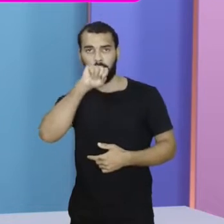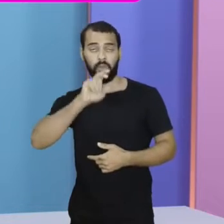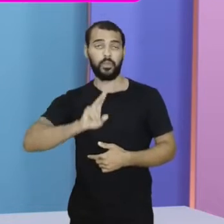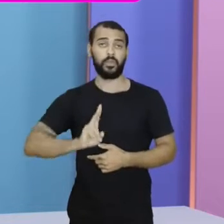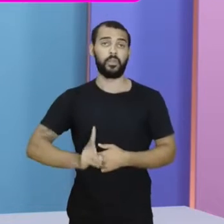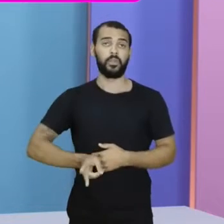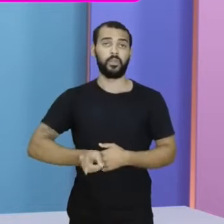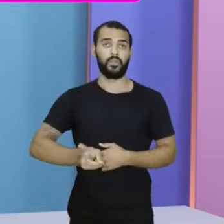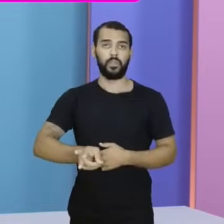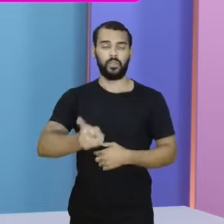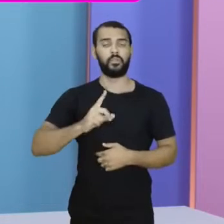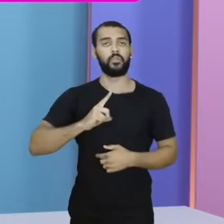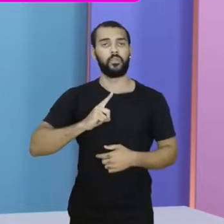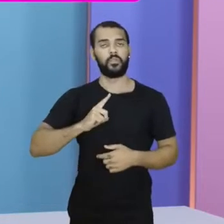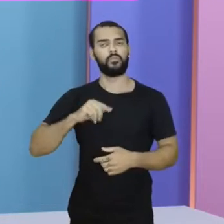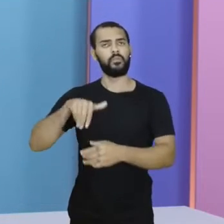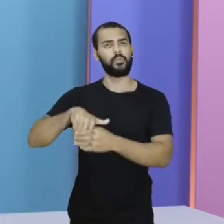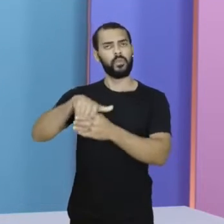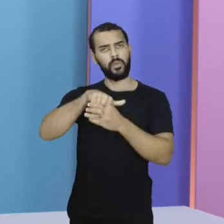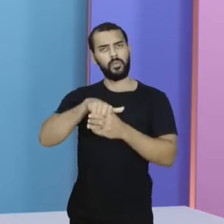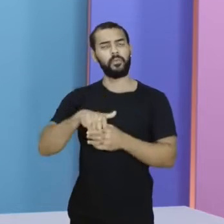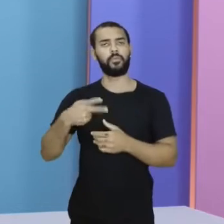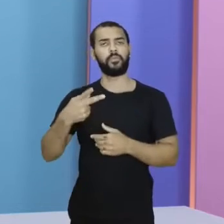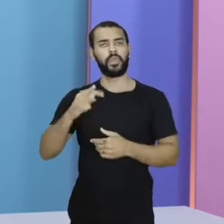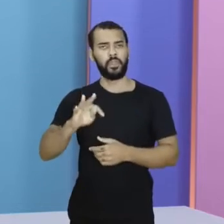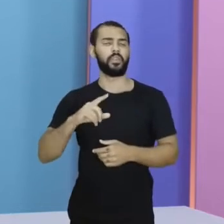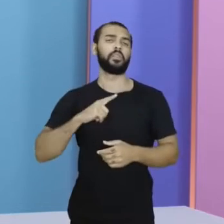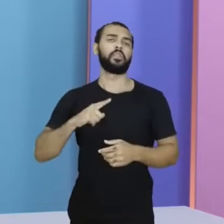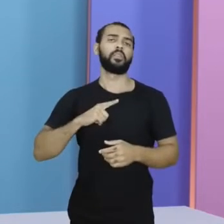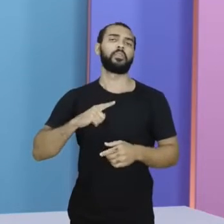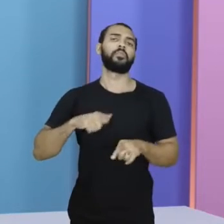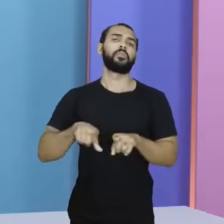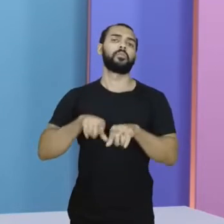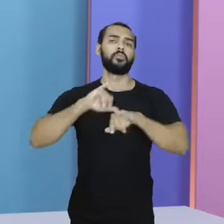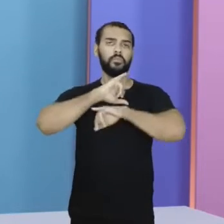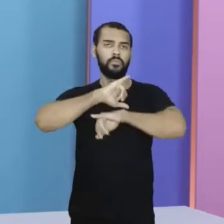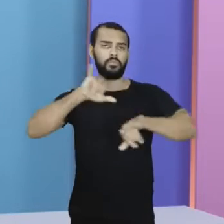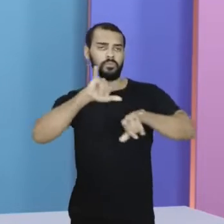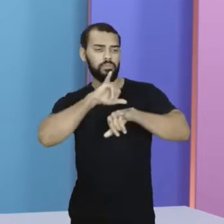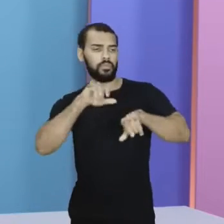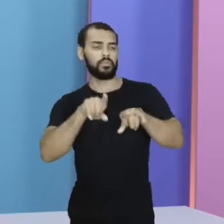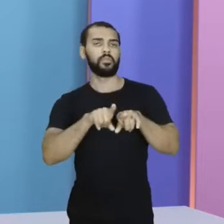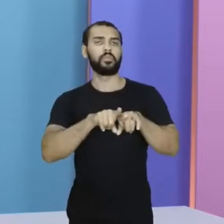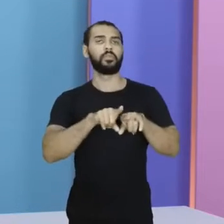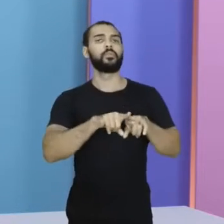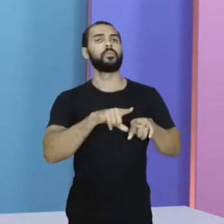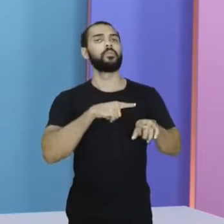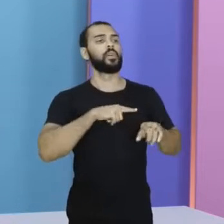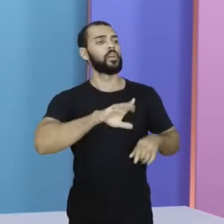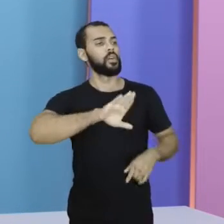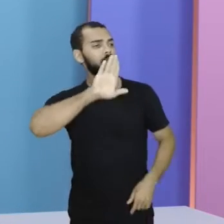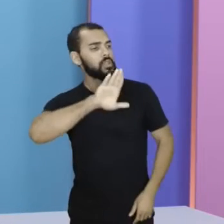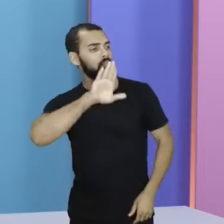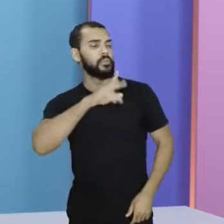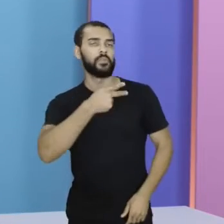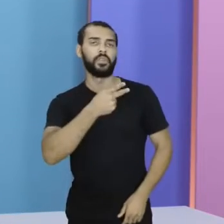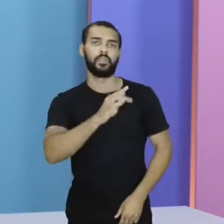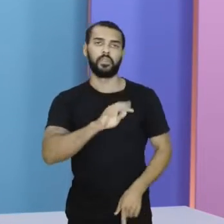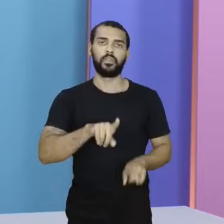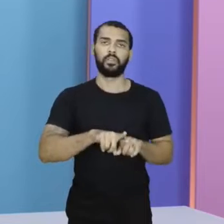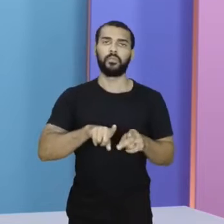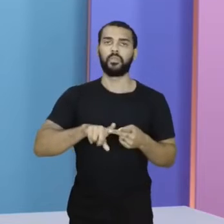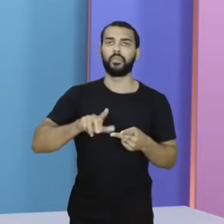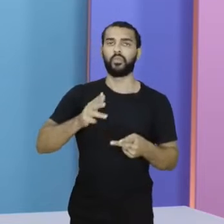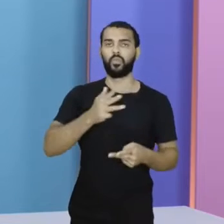sempre foram eleitores do PT, fizeram campanha para parlamentares do PT, fizeram campanha para o Lula, eu cresci nessa